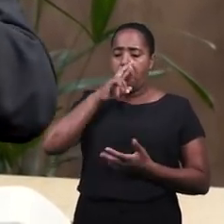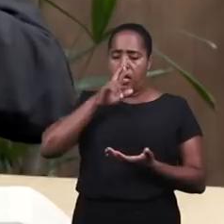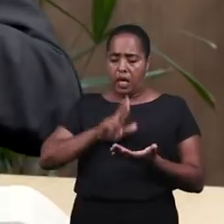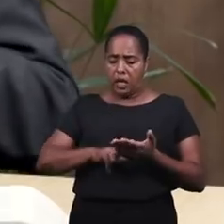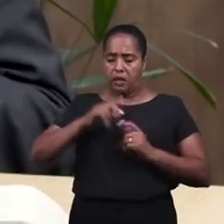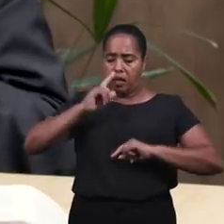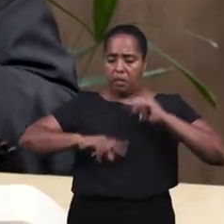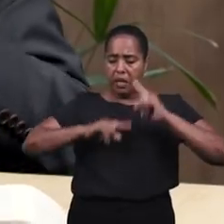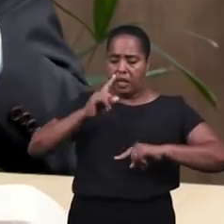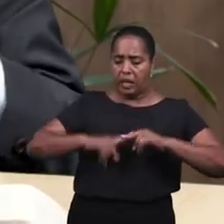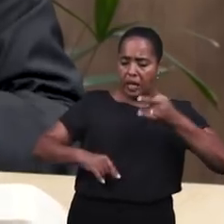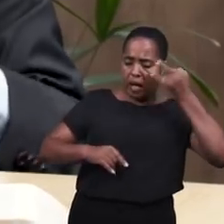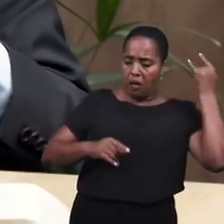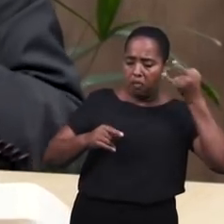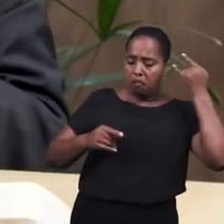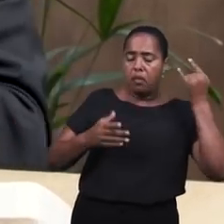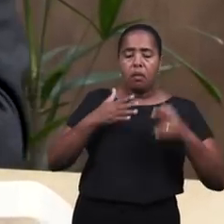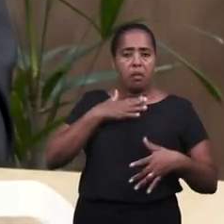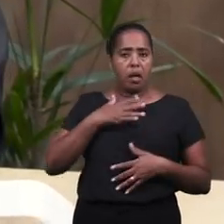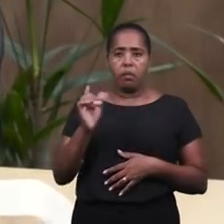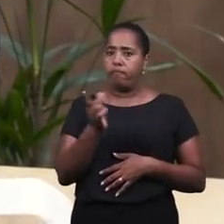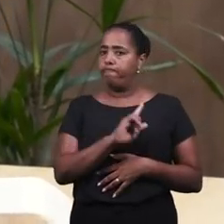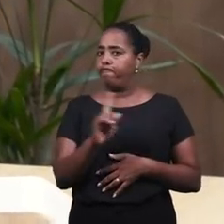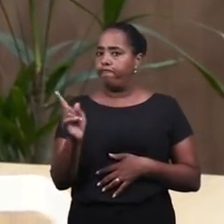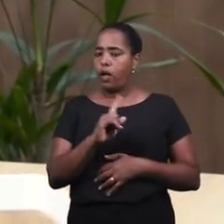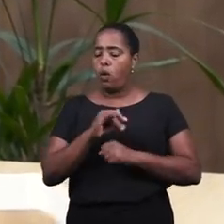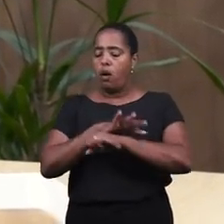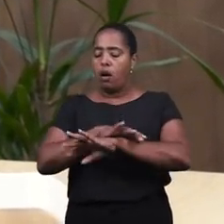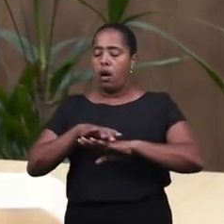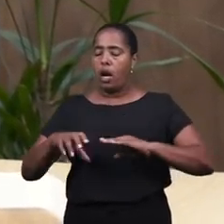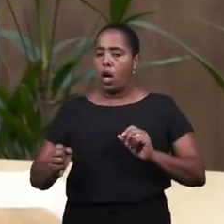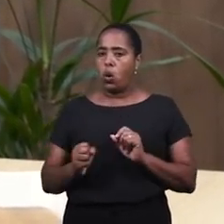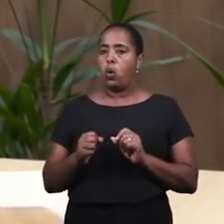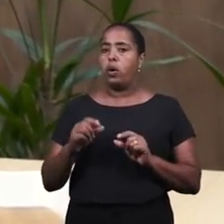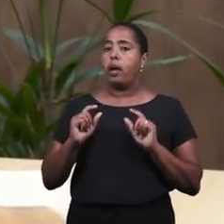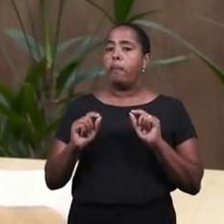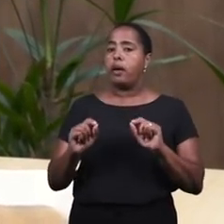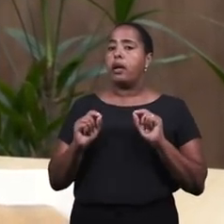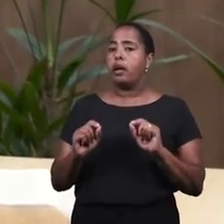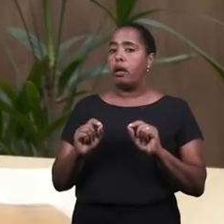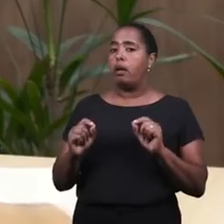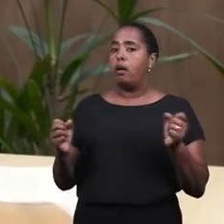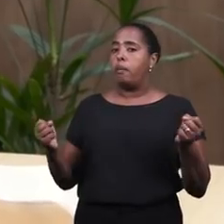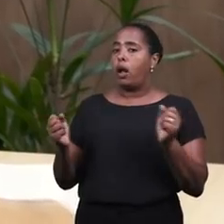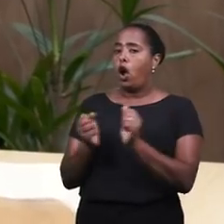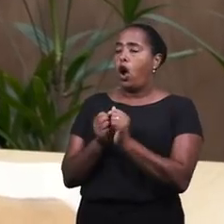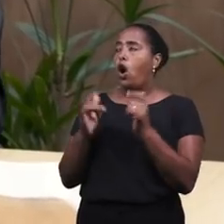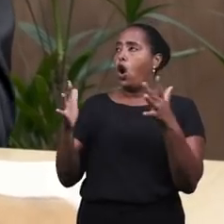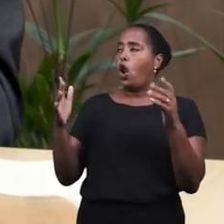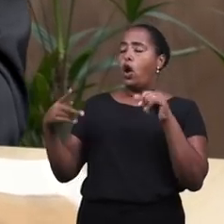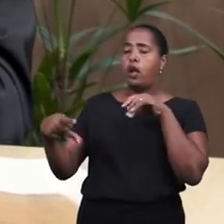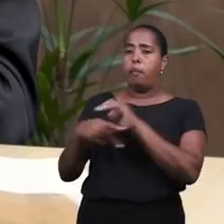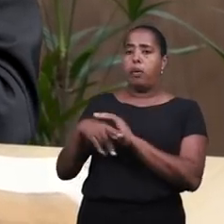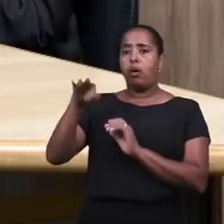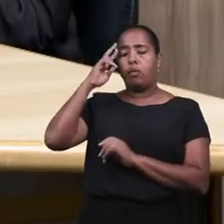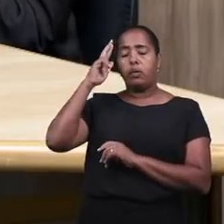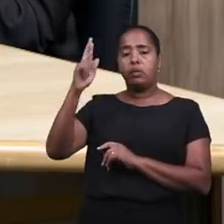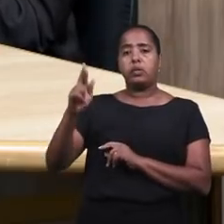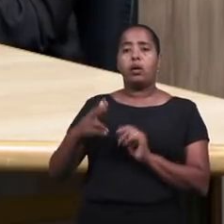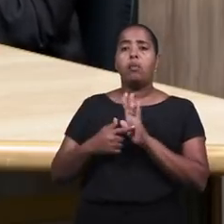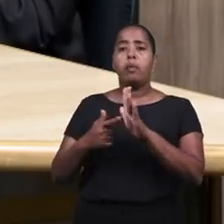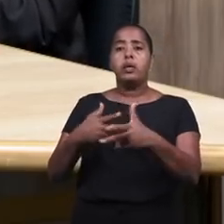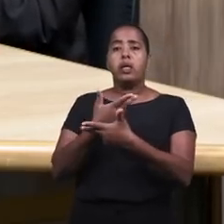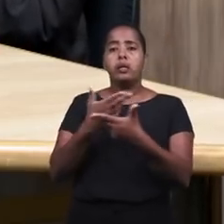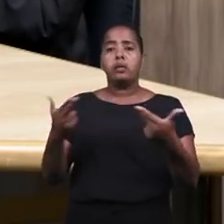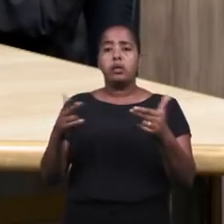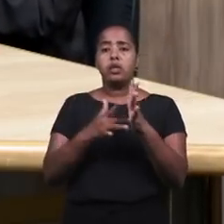o meu benefício material, financeiro ou não. A cura é para a glória do Senhor. Aquilo que aconteceu nas curas que